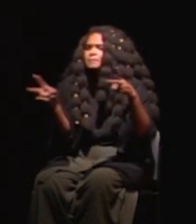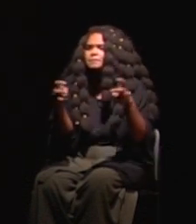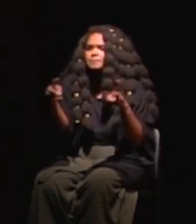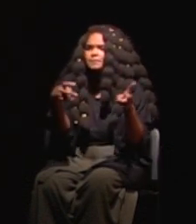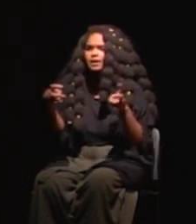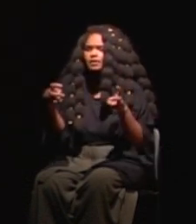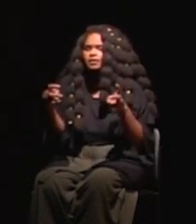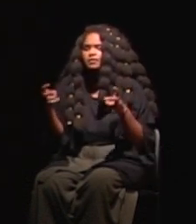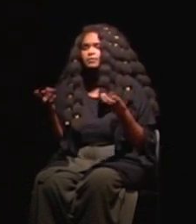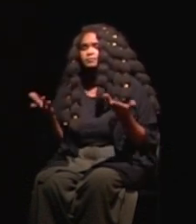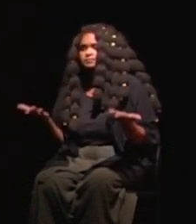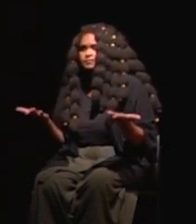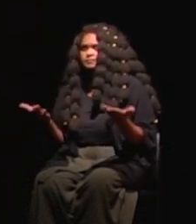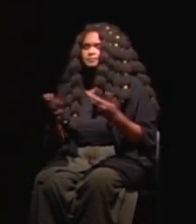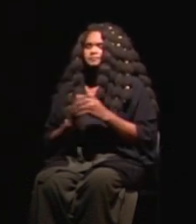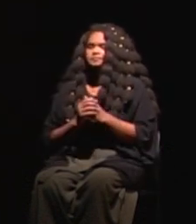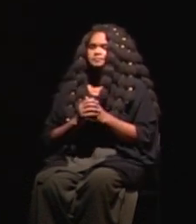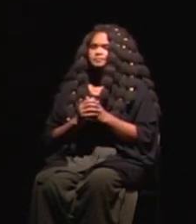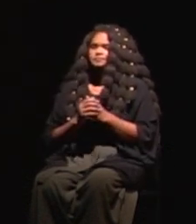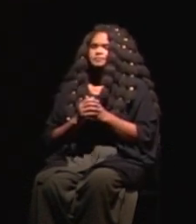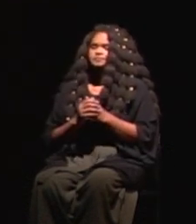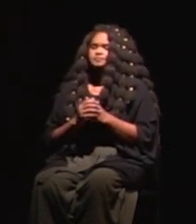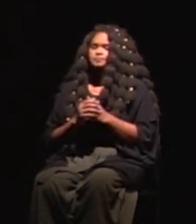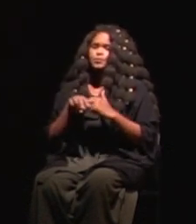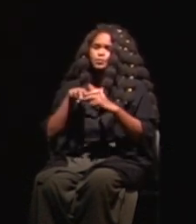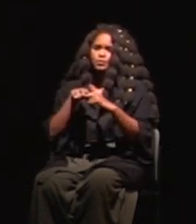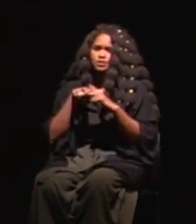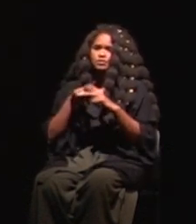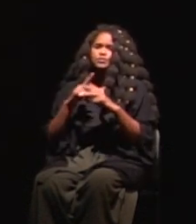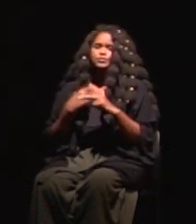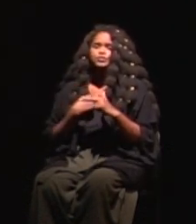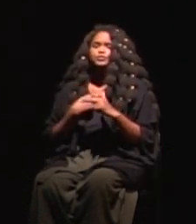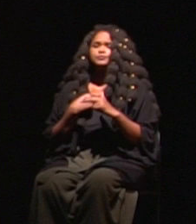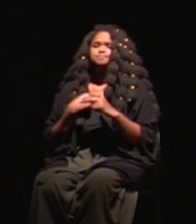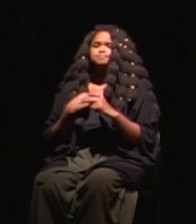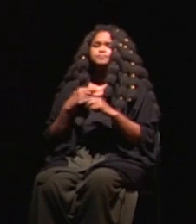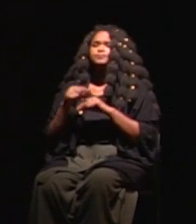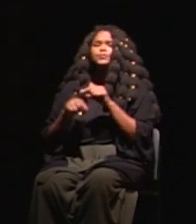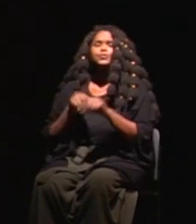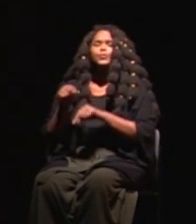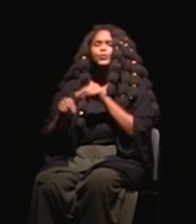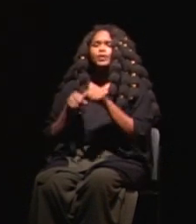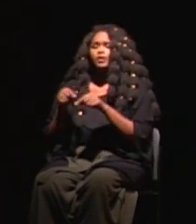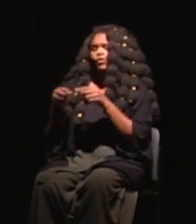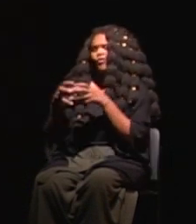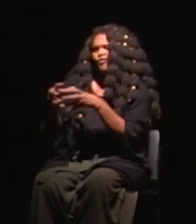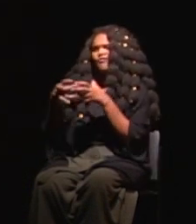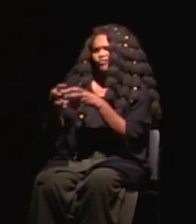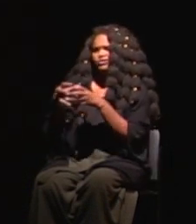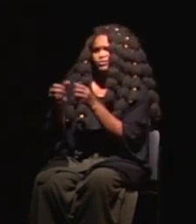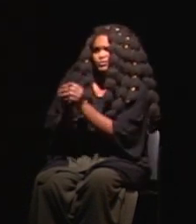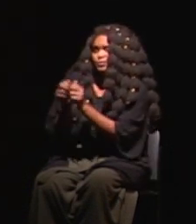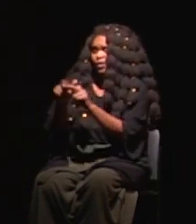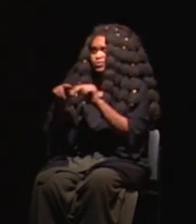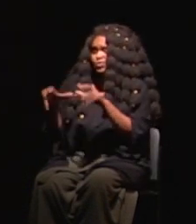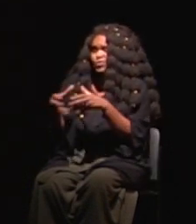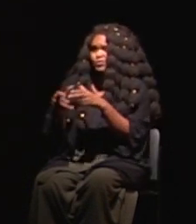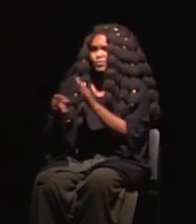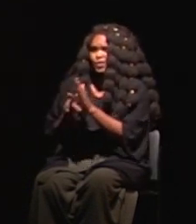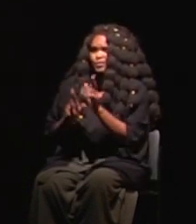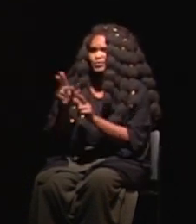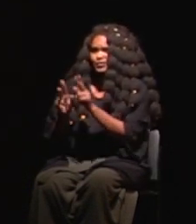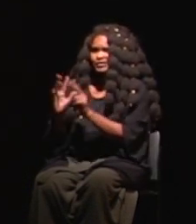nesse sentido, nós convivemos, mesmo porque, na Editoria de Artes, nesse